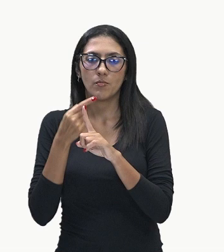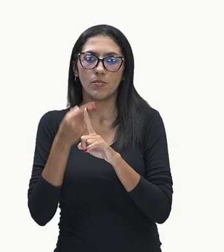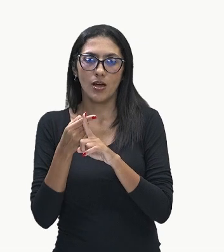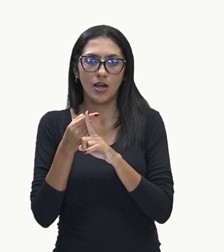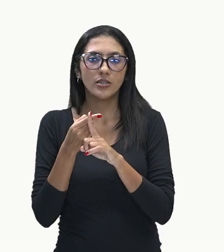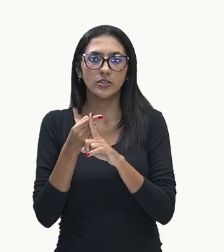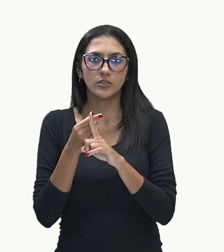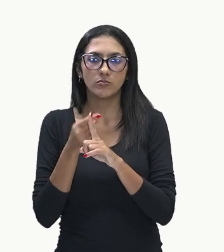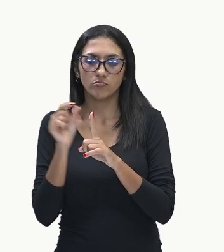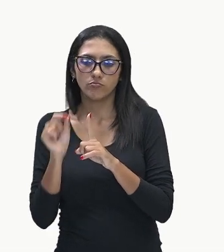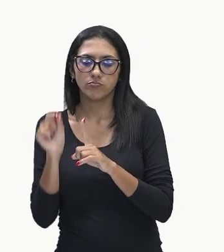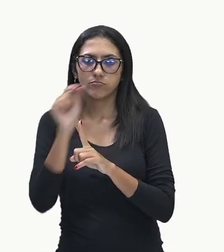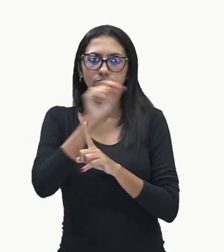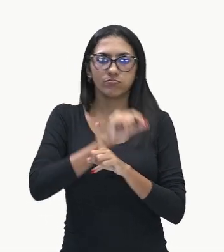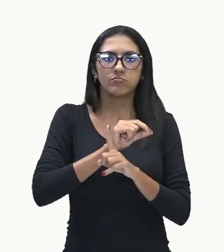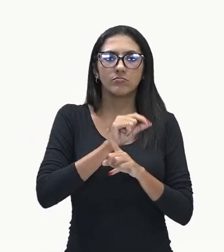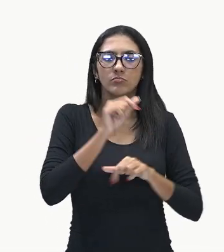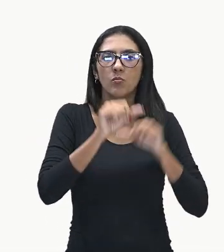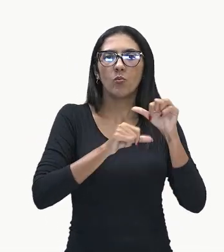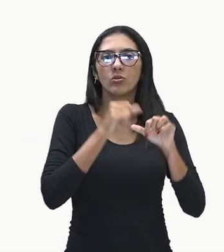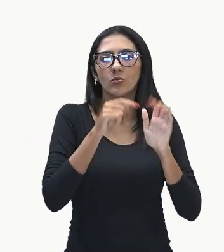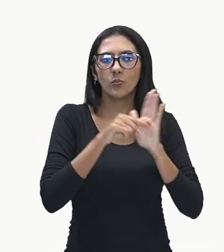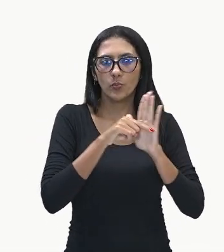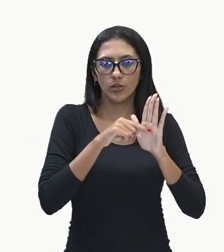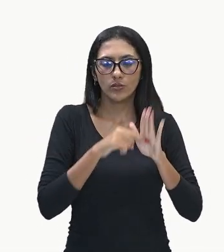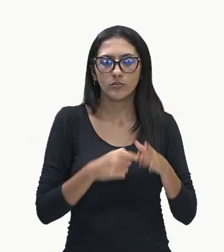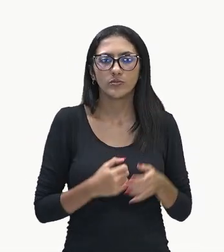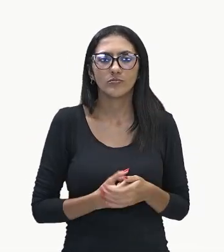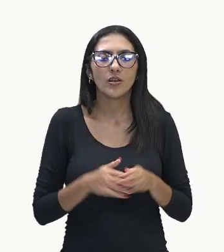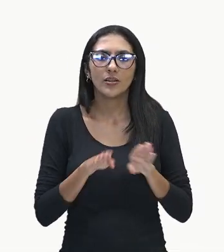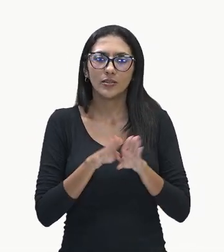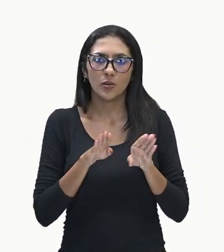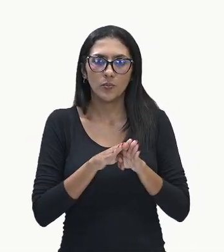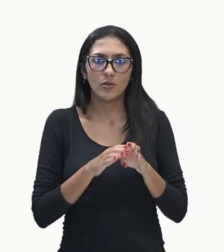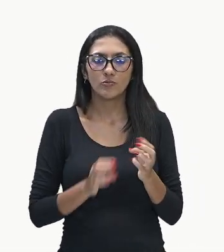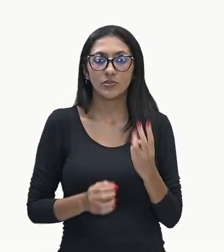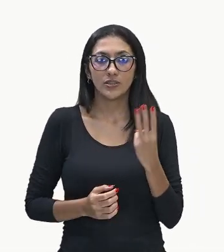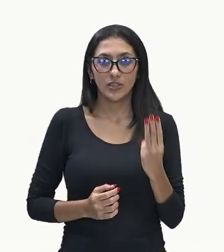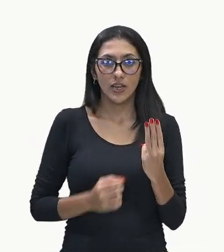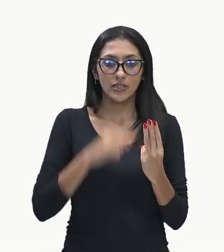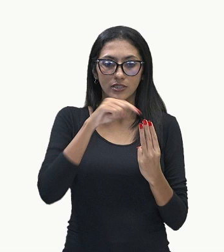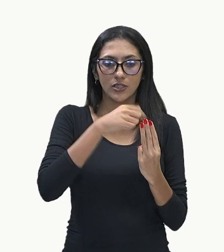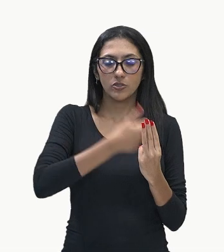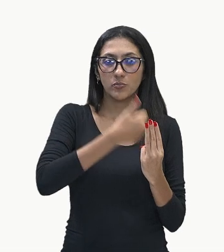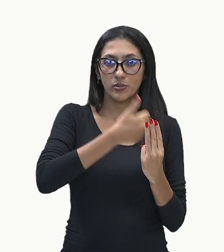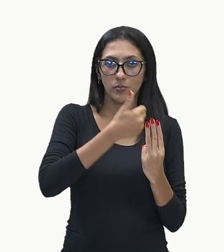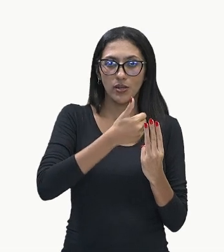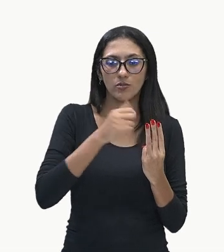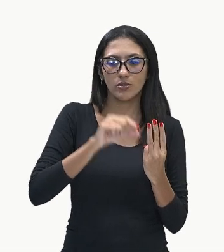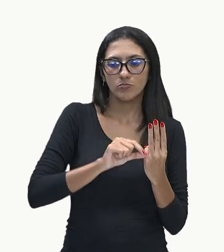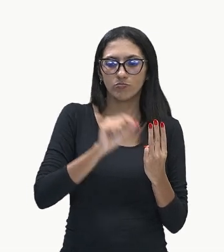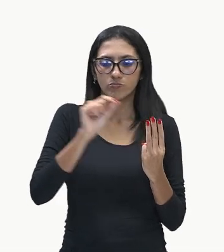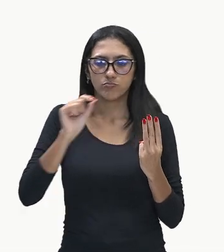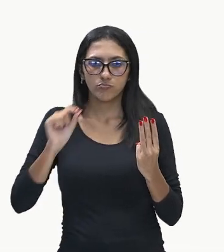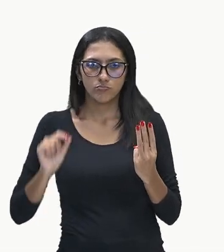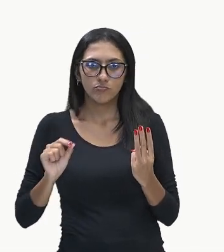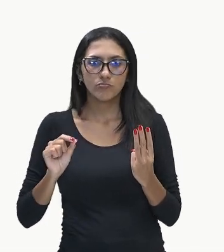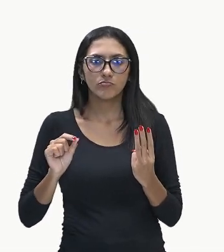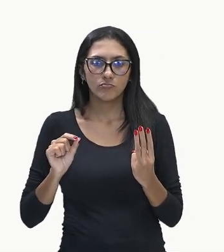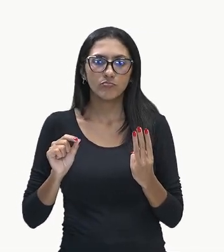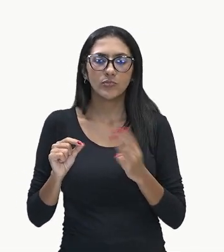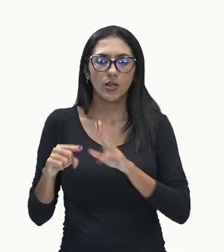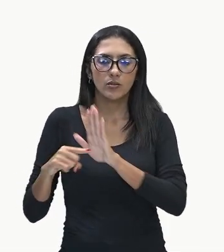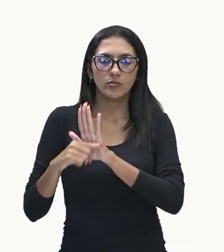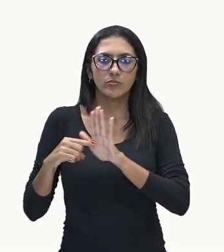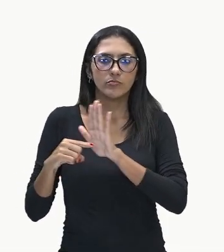o sinal dele troca. O mesmo raciocínio para quem? Para o 3. O 3 era positivo, trocou de membro,